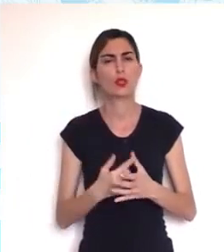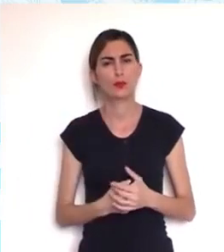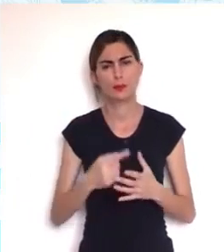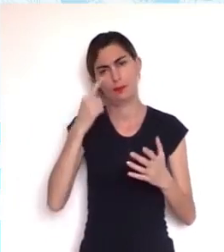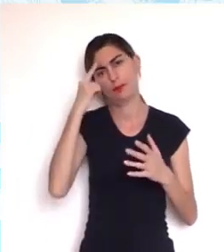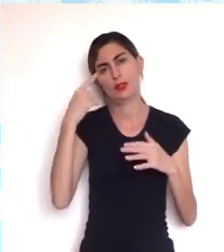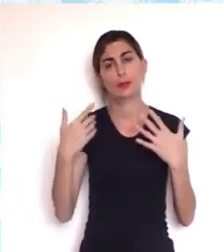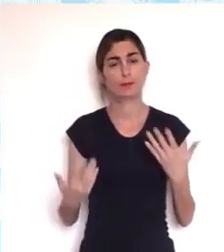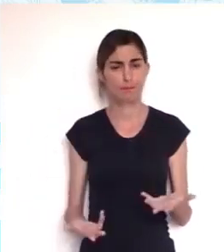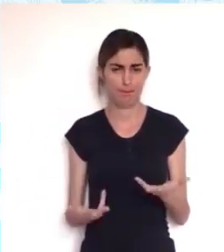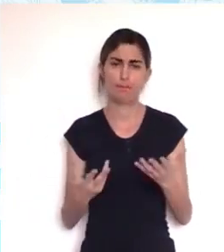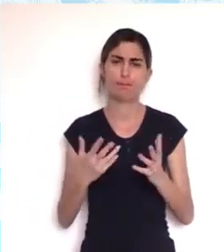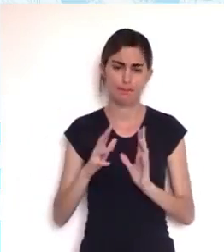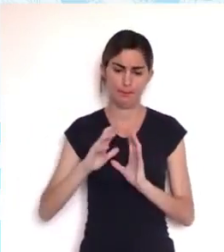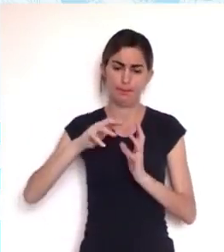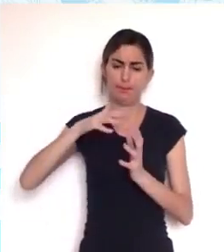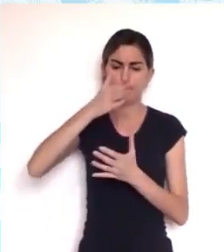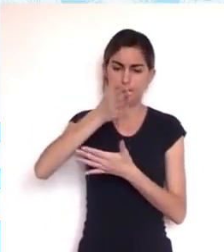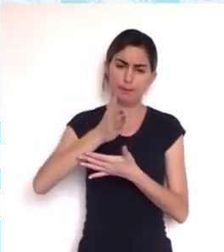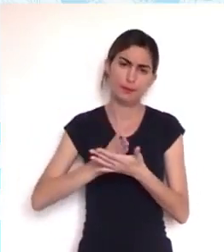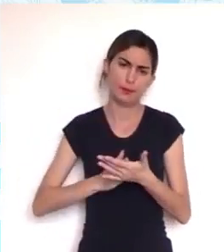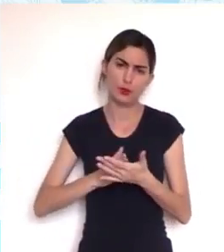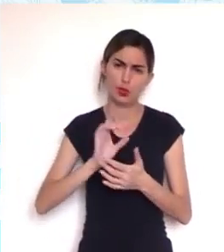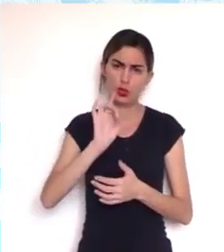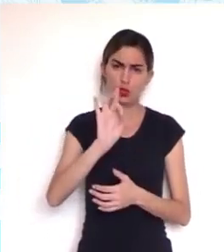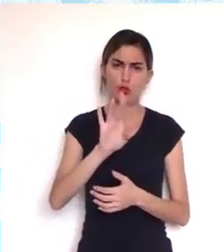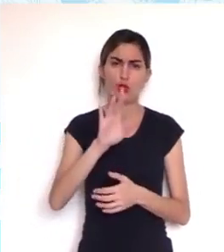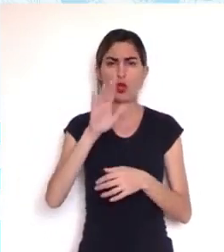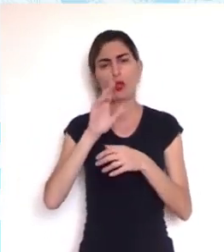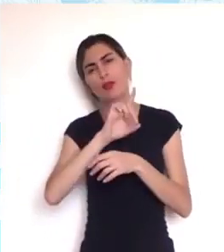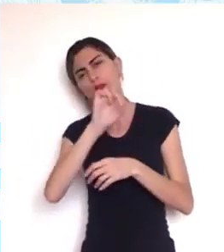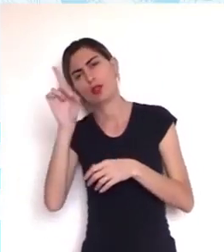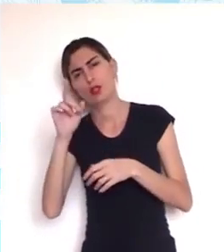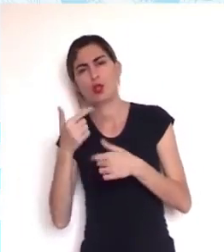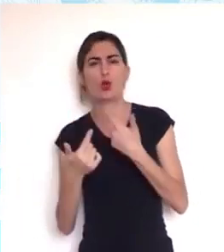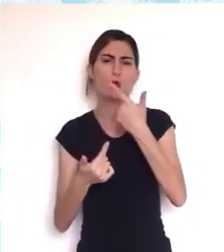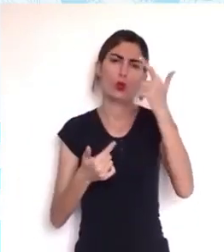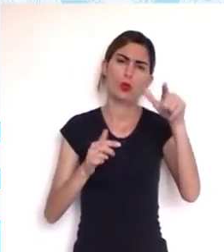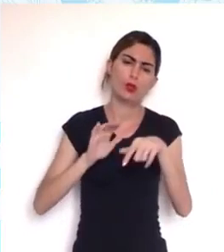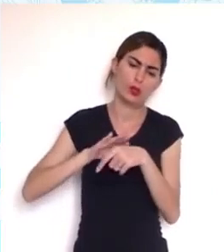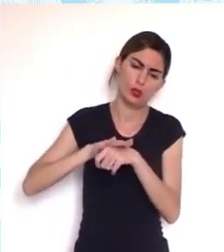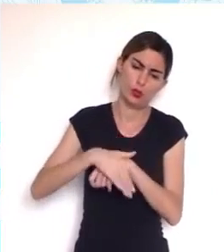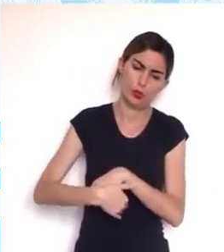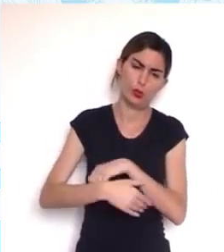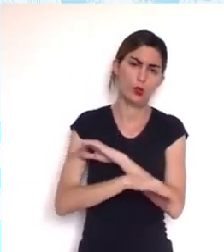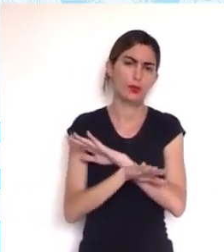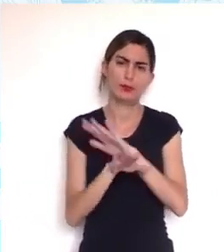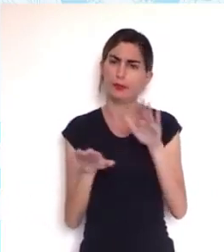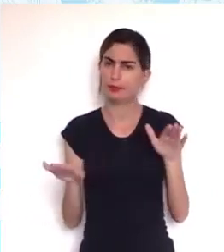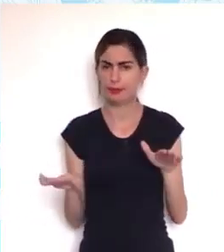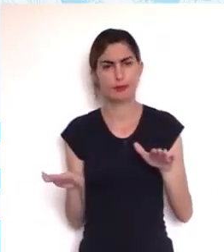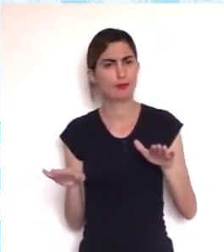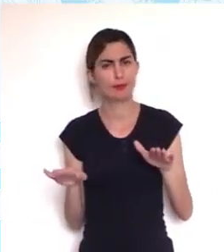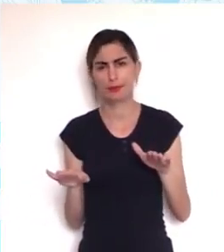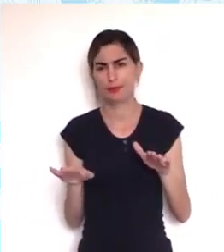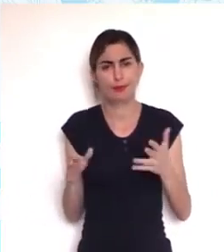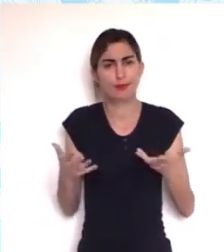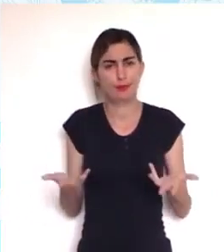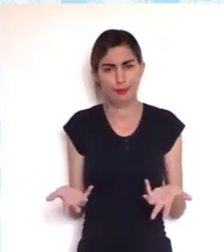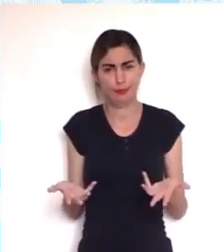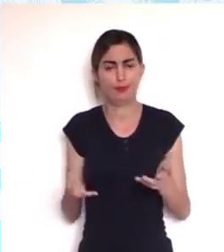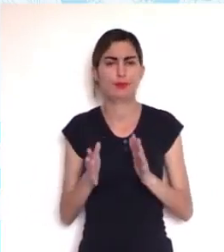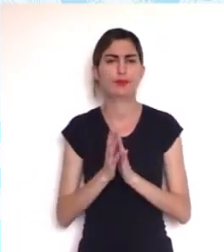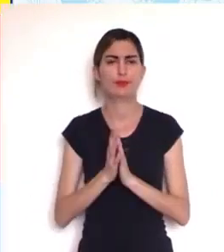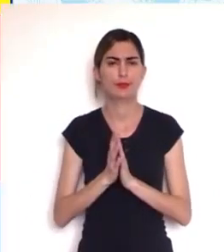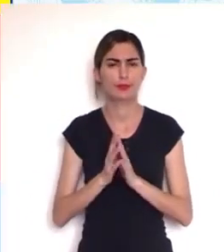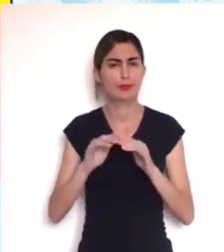rotação. Quer dizer que uma parte do planeta só existiria dia e na outra parte do planeta só iria existir